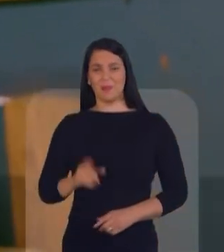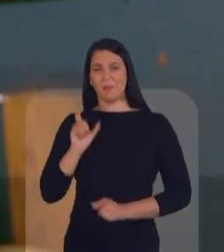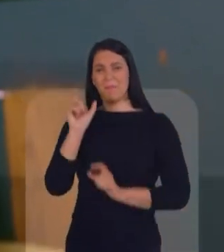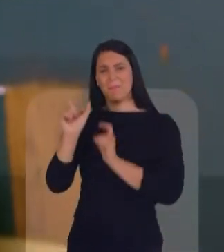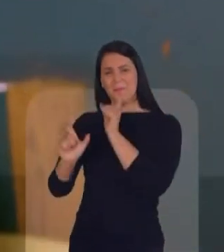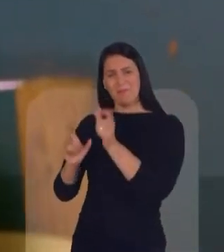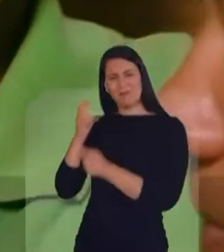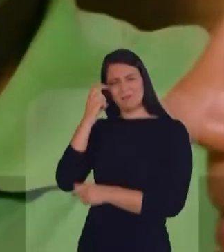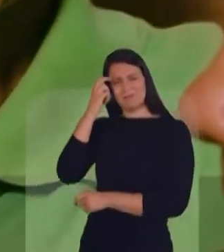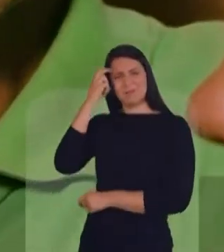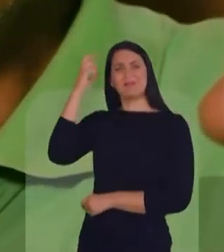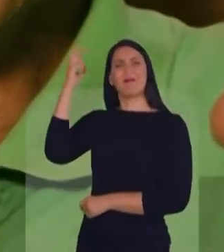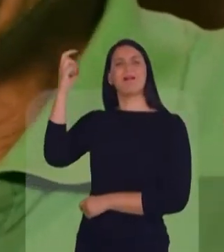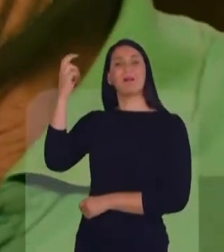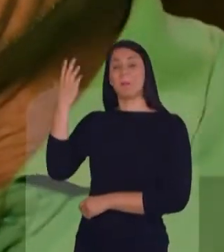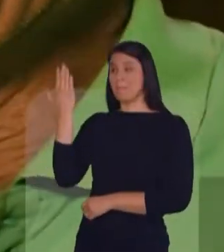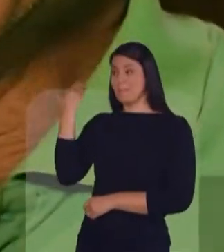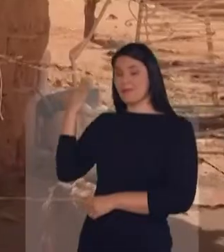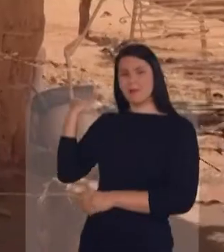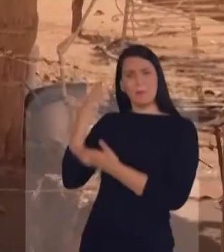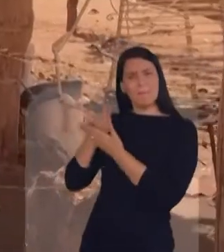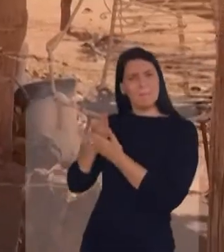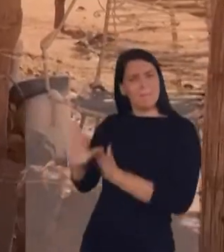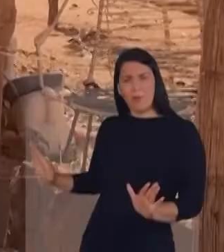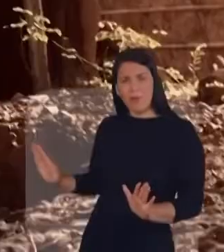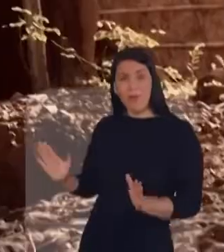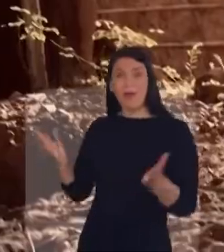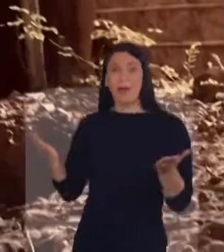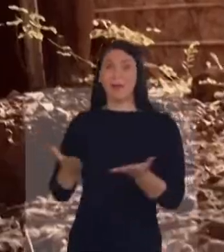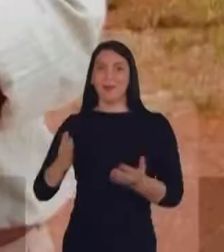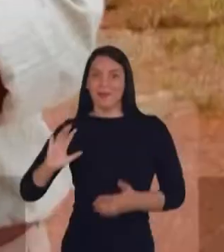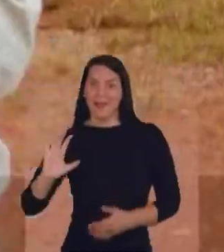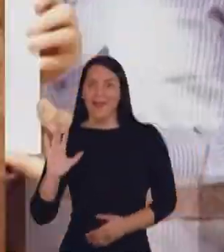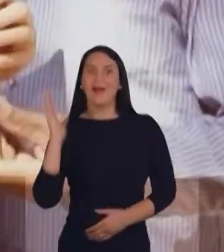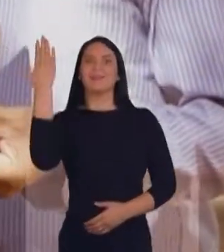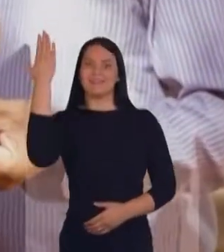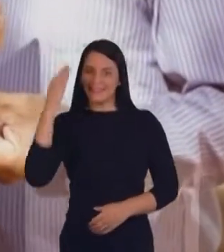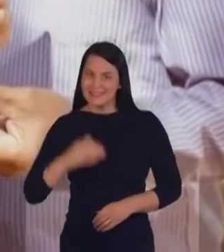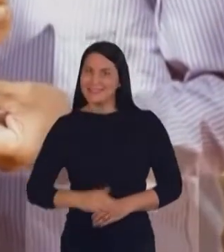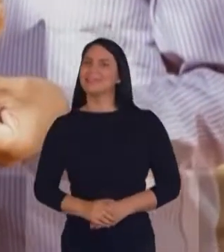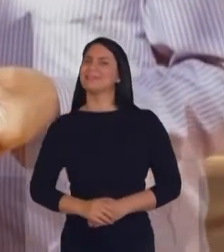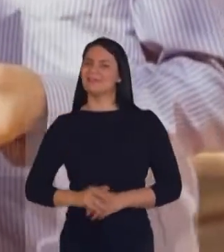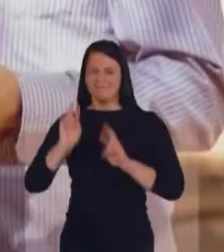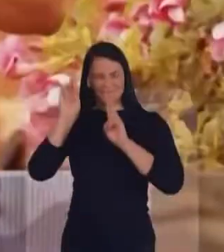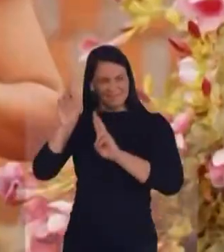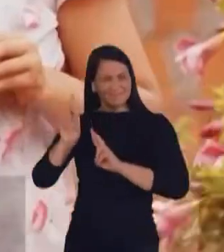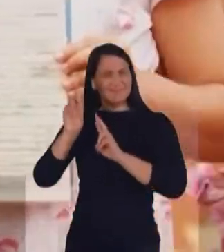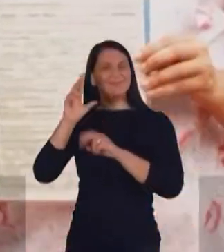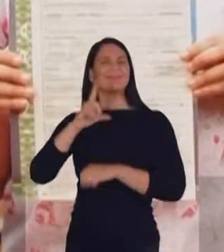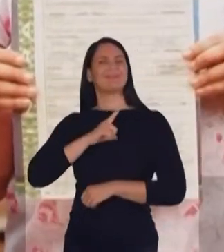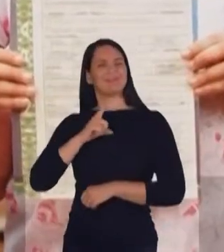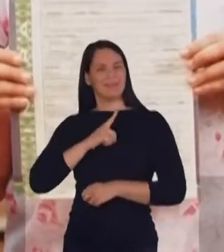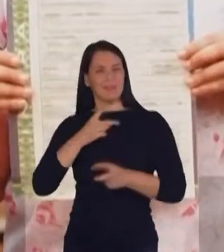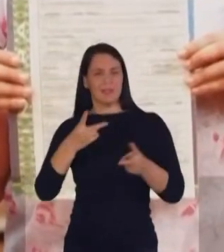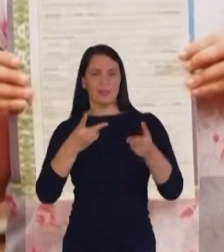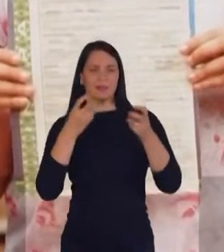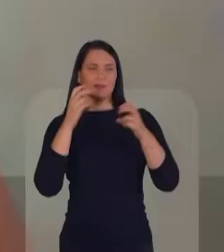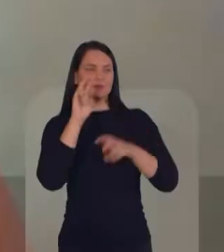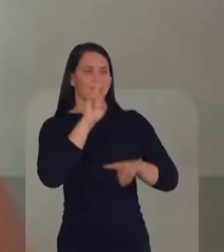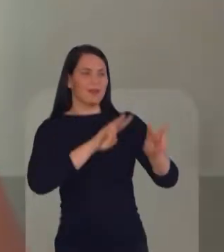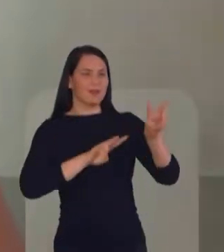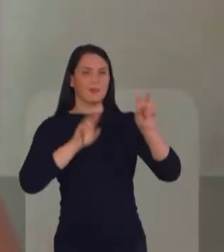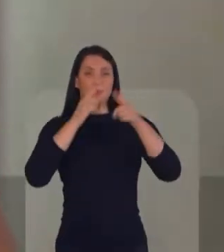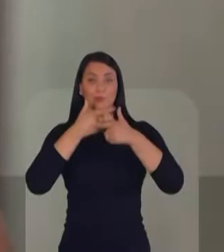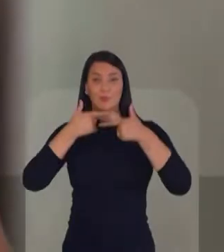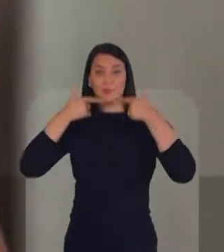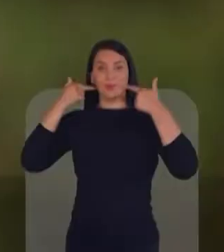Palavras sábias do seu Antônio. O passado morreu e o presente aconteceu. E aconteceu cheio de esperança. Dá pra ver no sorriso